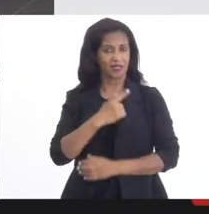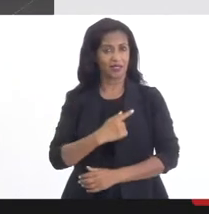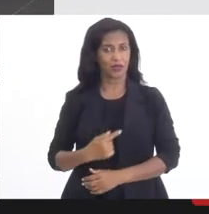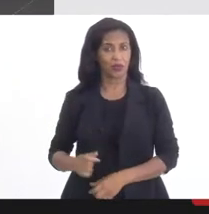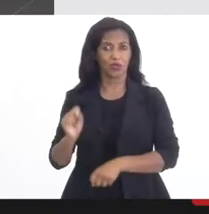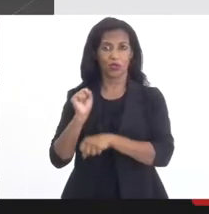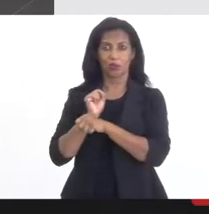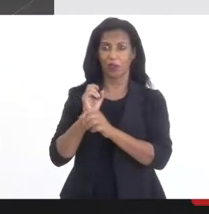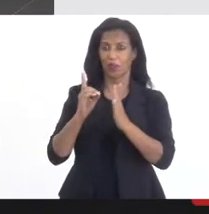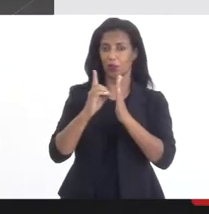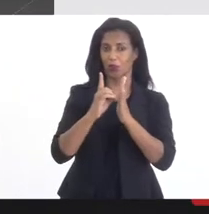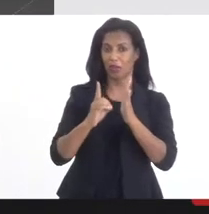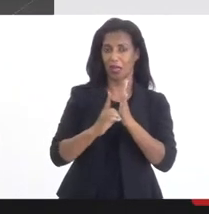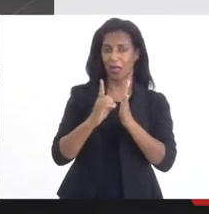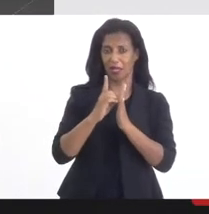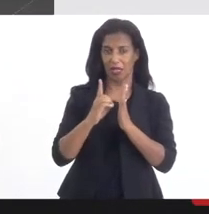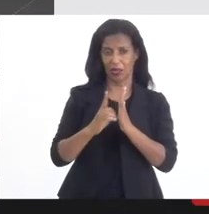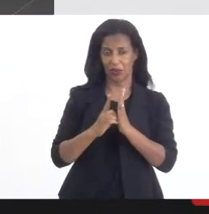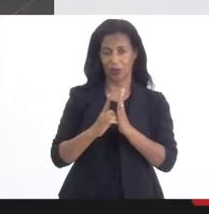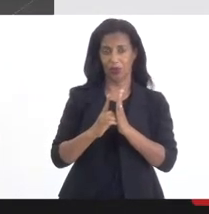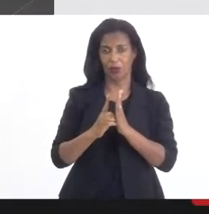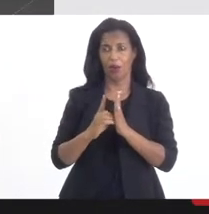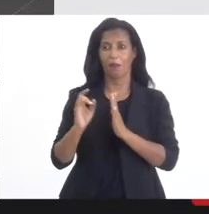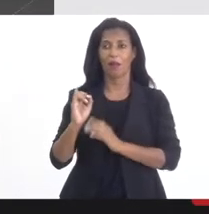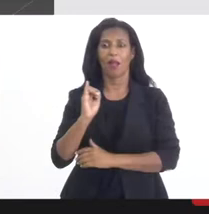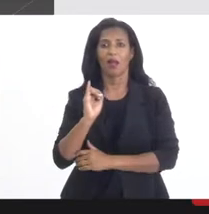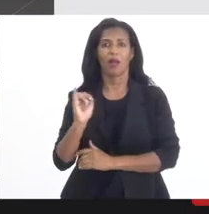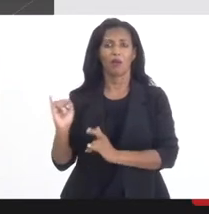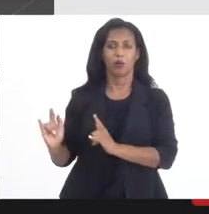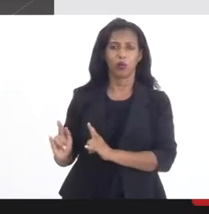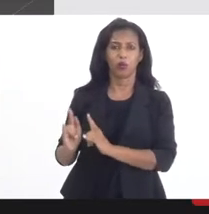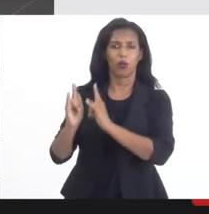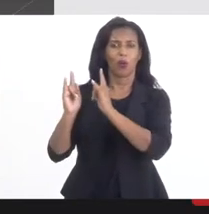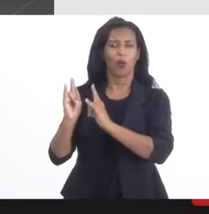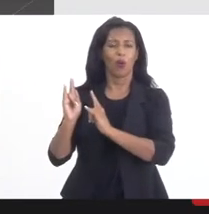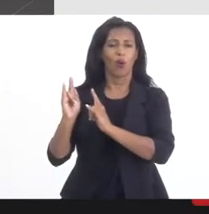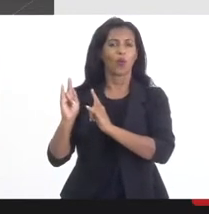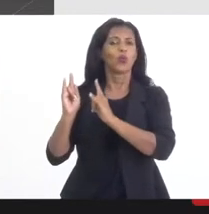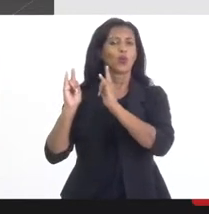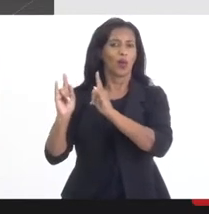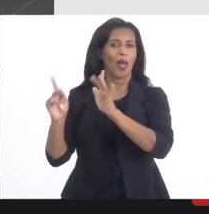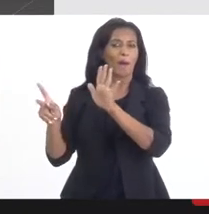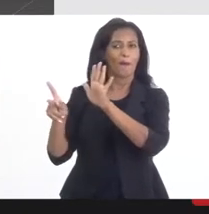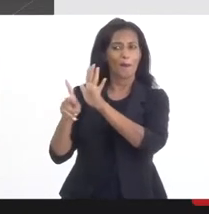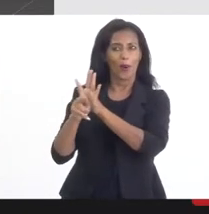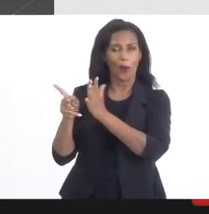do governador para a desapropriação do imóvel da antiga Moacir Ceder Bastos. É